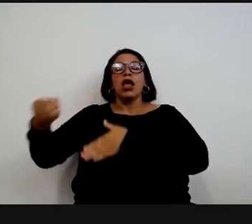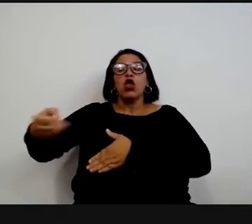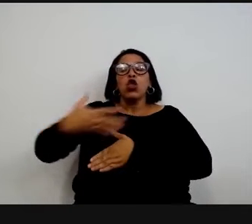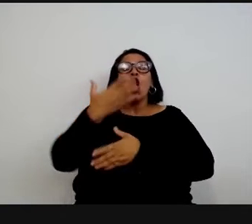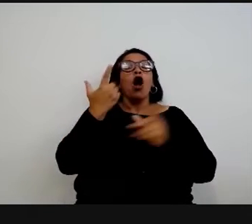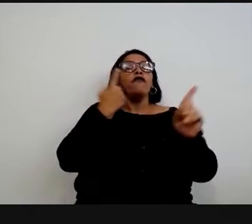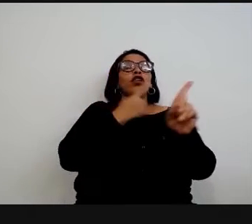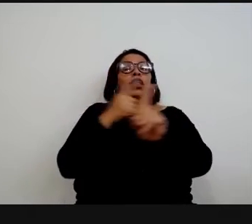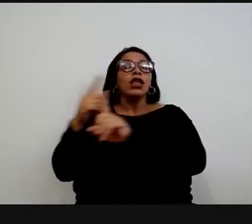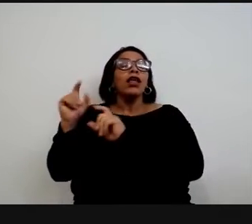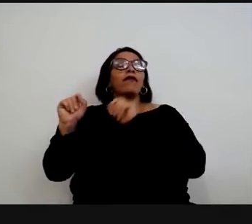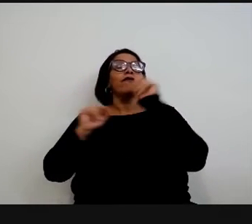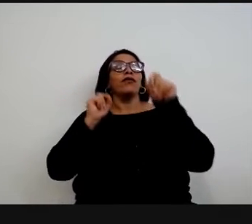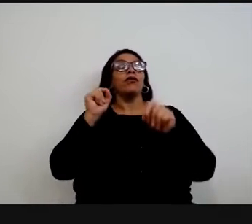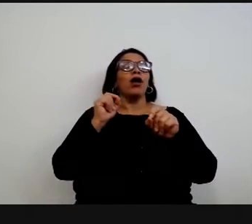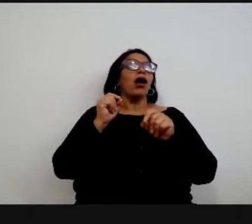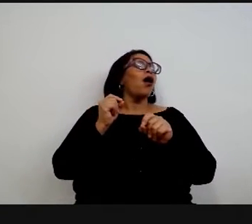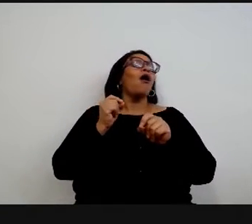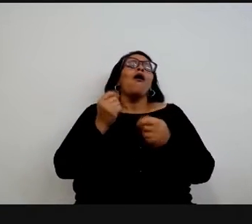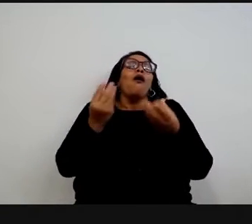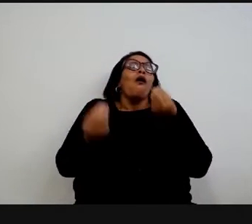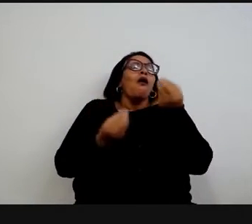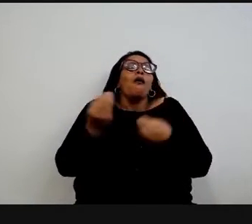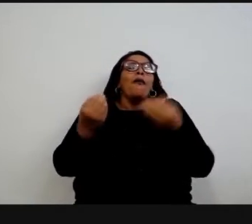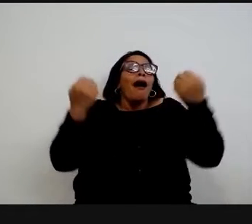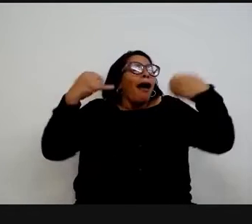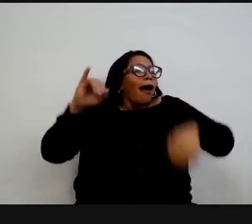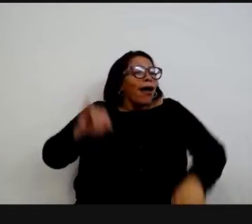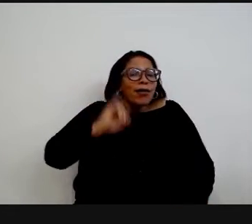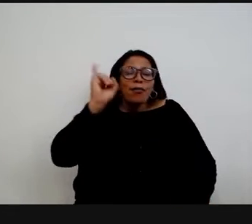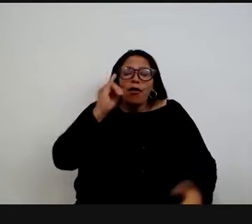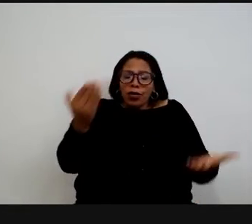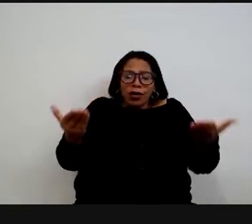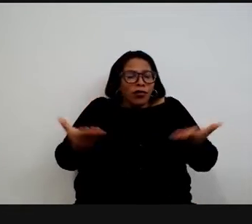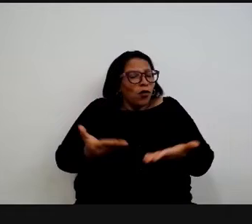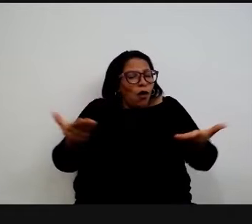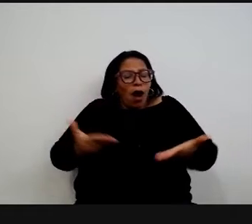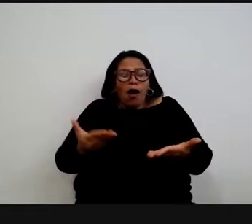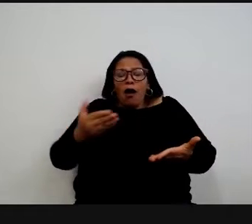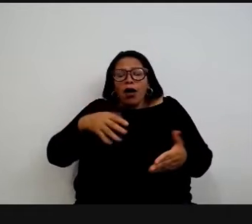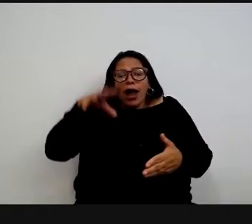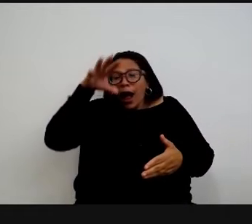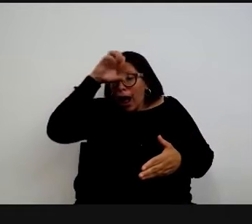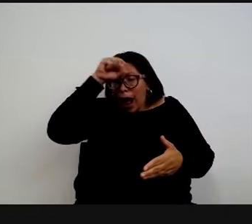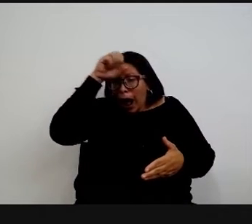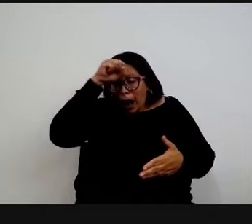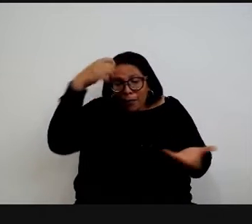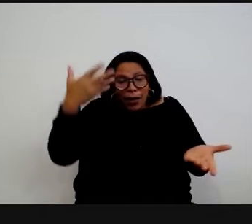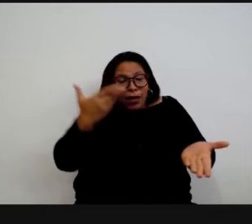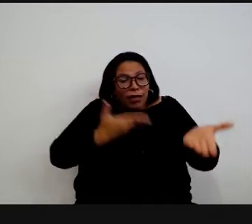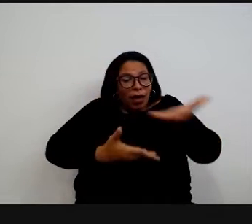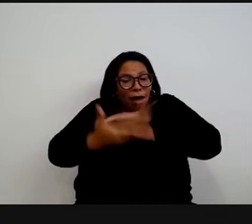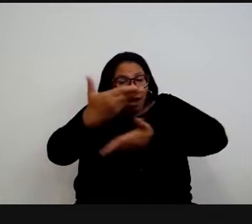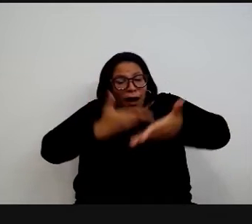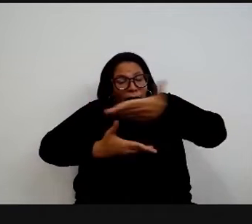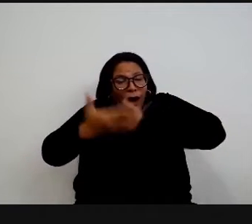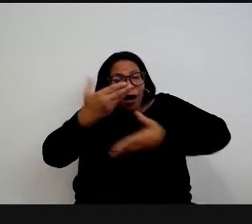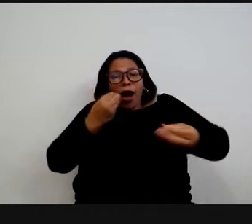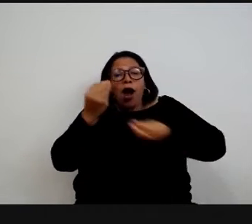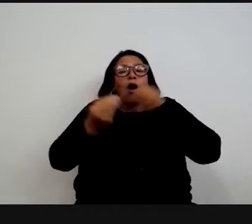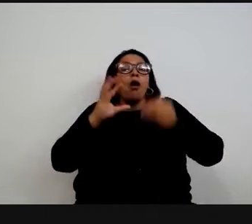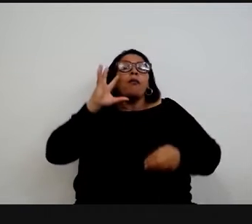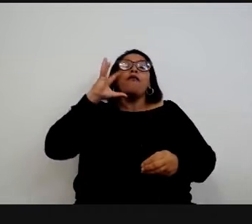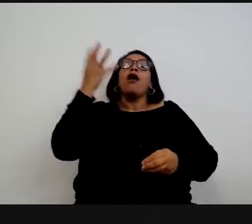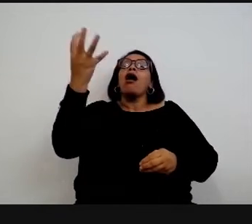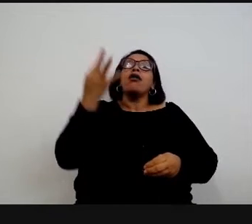novos desafios, e esses momentos assim são essenciais para que a gente possa, em conjunto, descobrir quais são